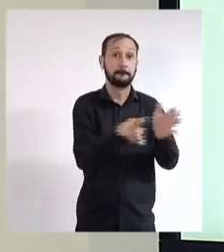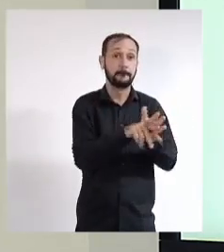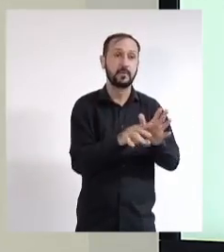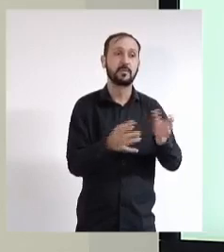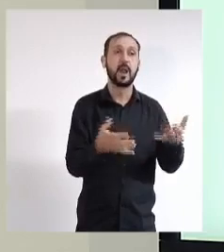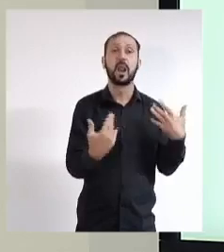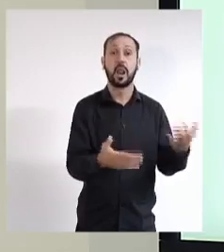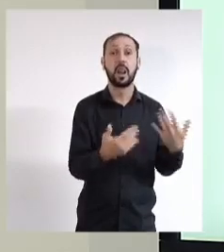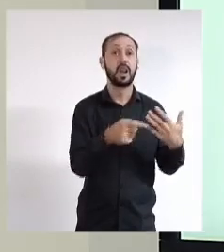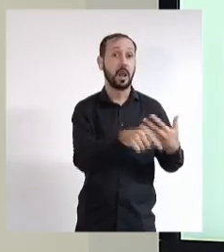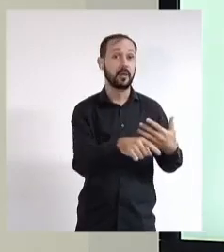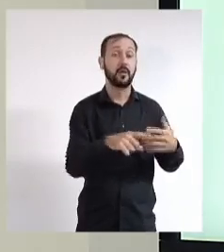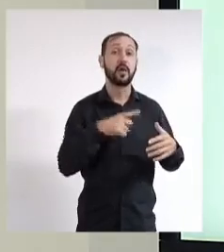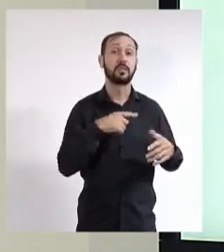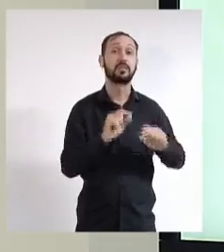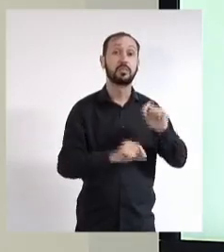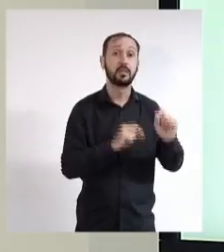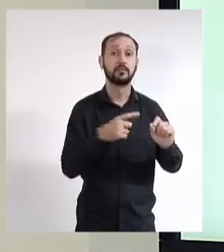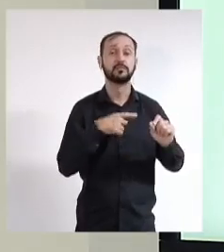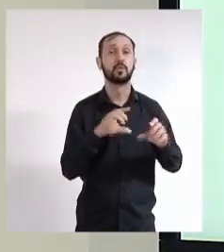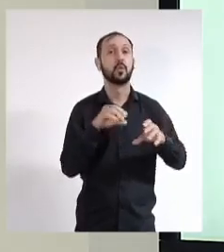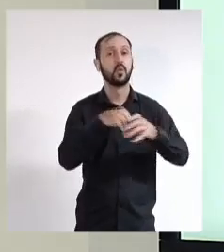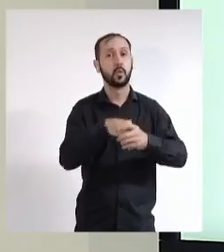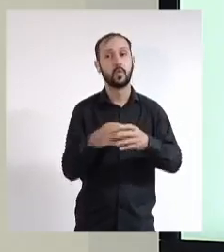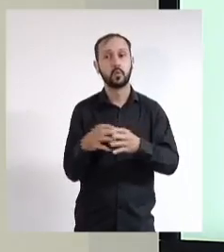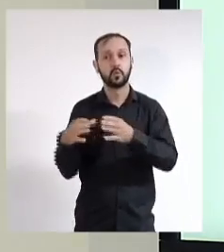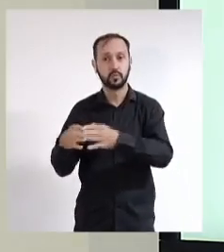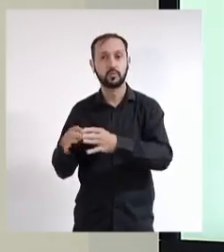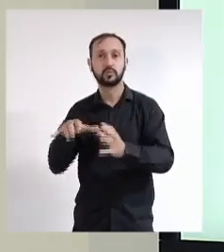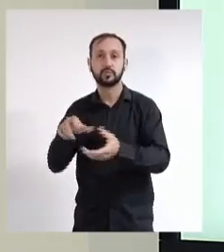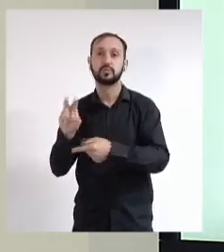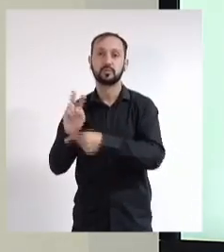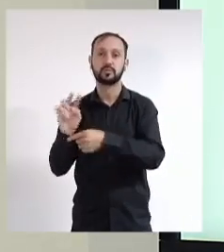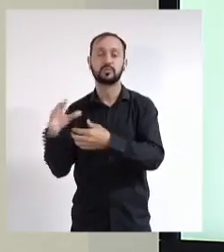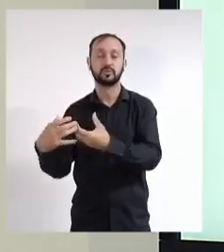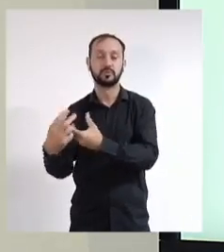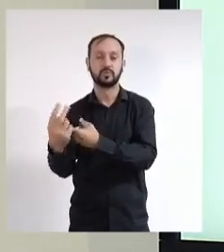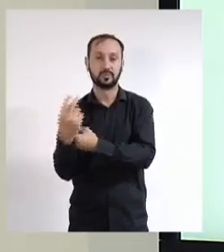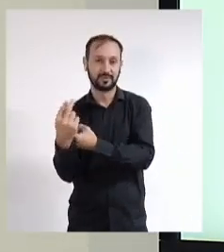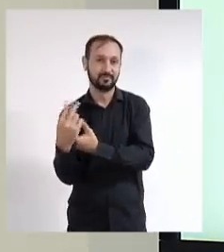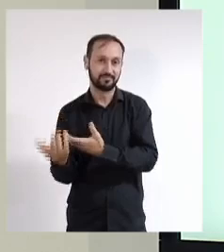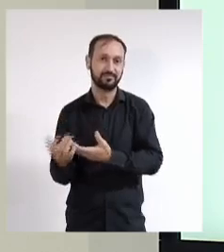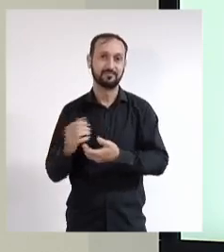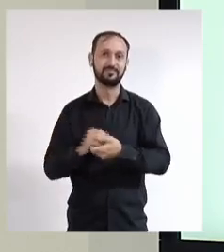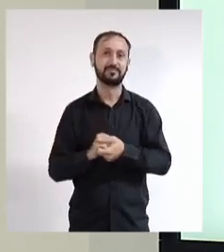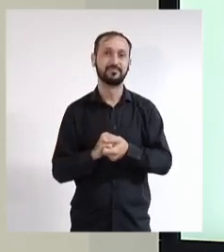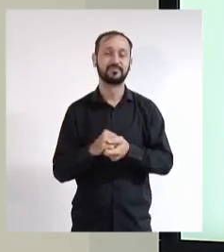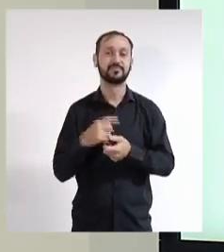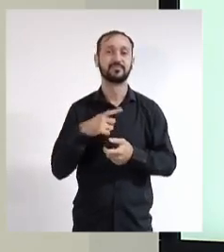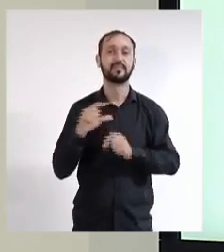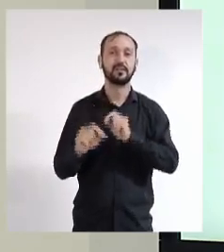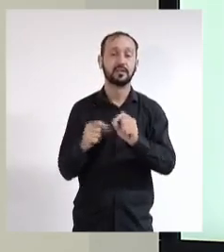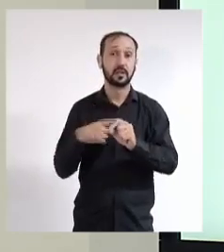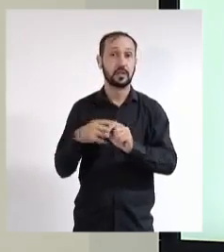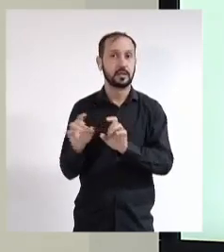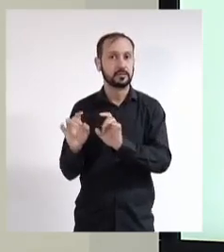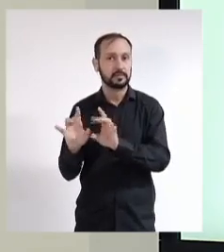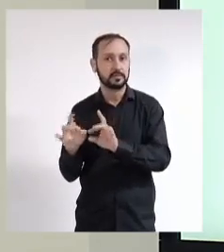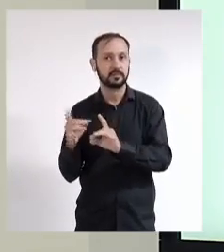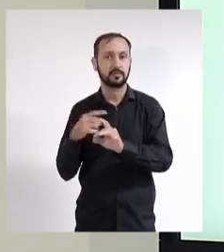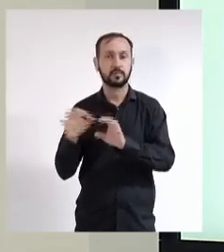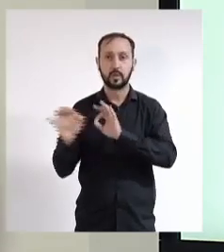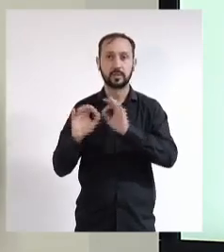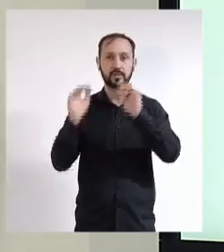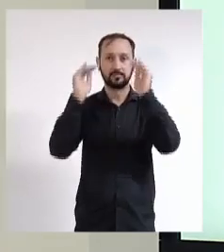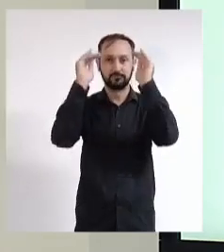restritivas elas vão está do grupo de um sustentável que também segue aqui é é o nível de restrição apesar de que não está em ordem